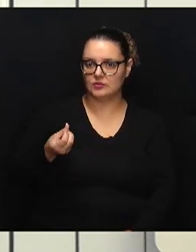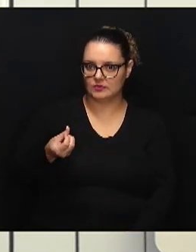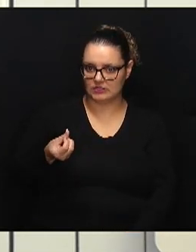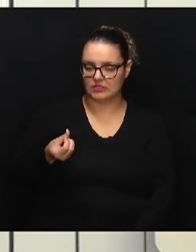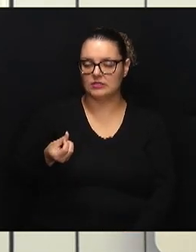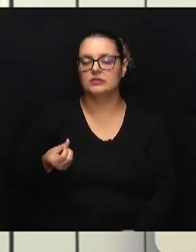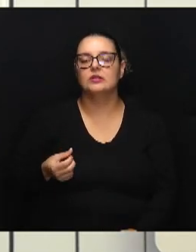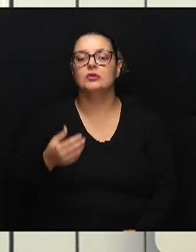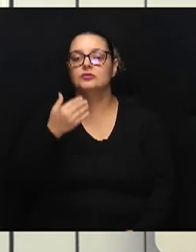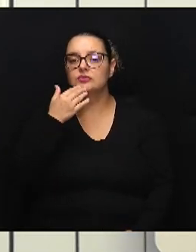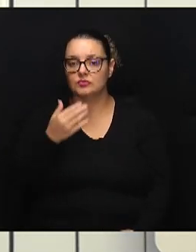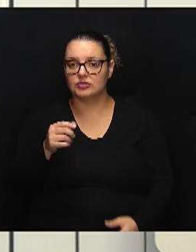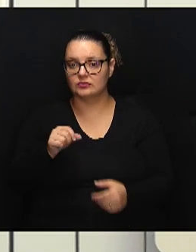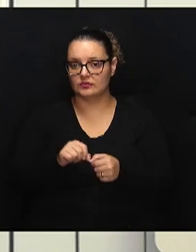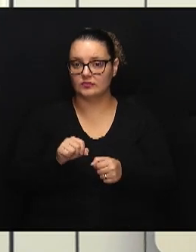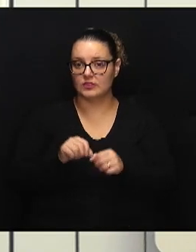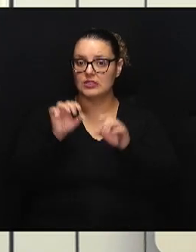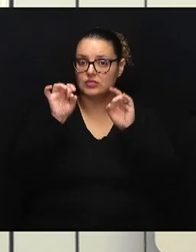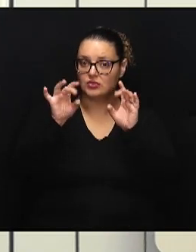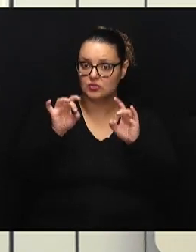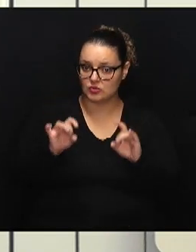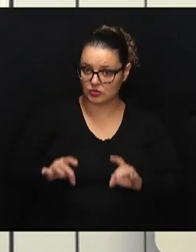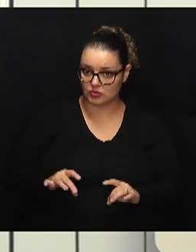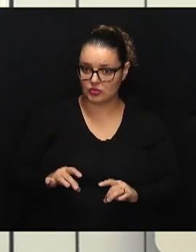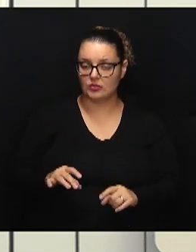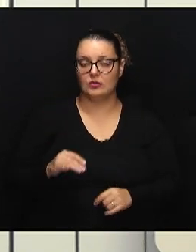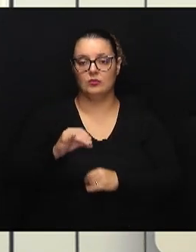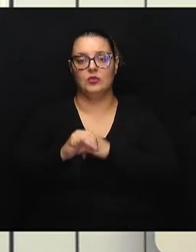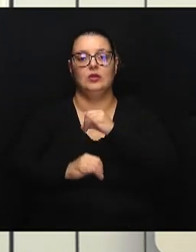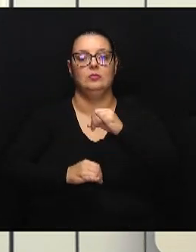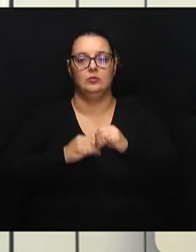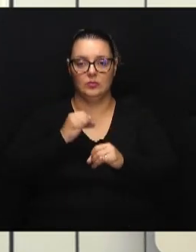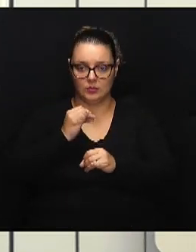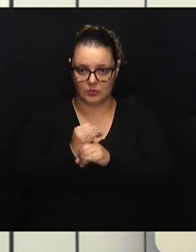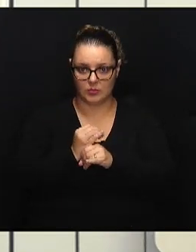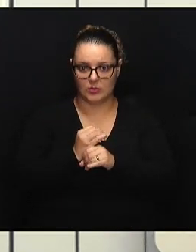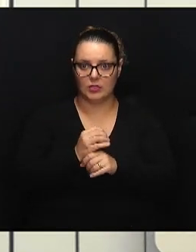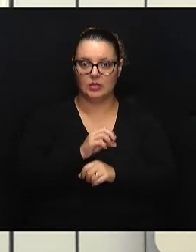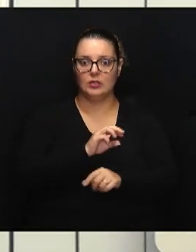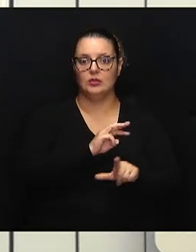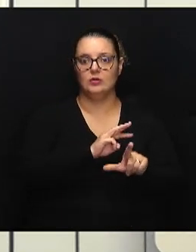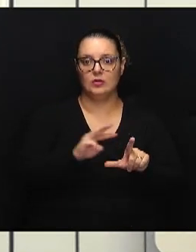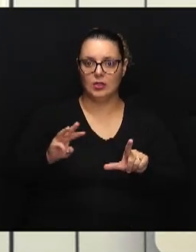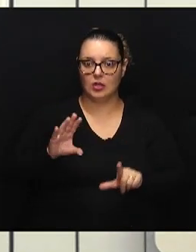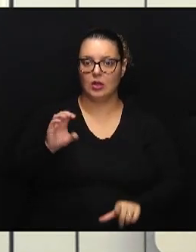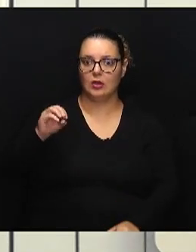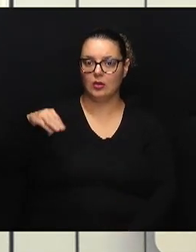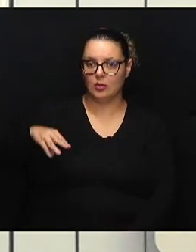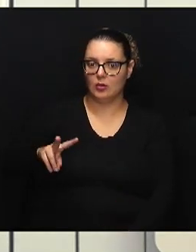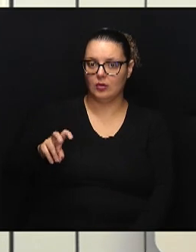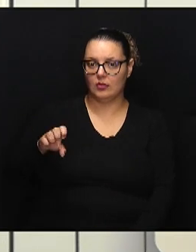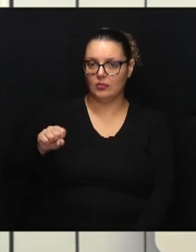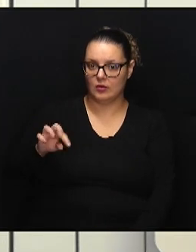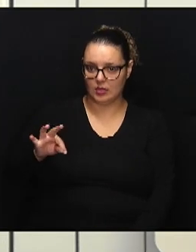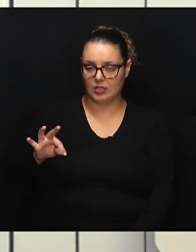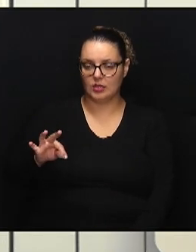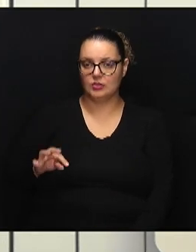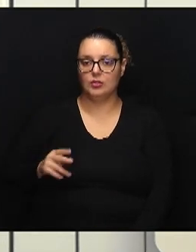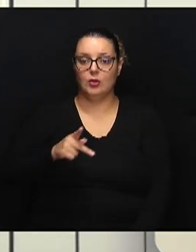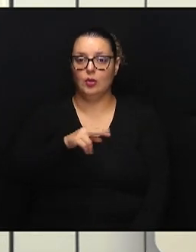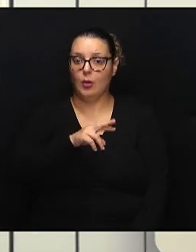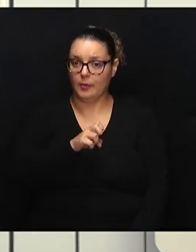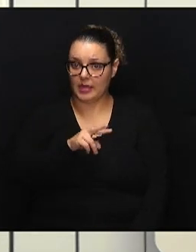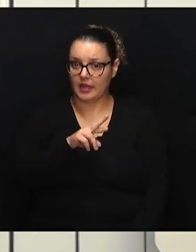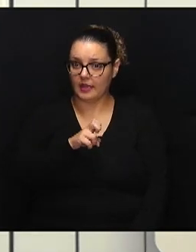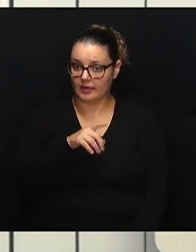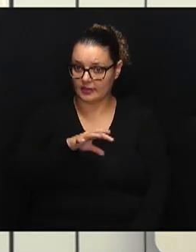são realizados exclusivamente pela internet na página da Conveste. O pré-requisito para